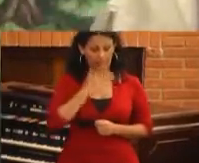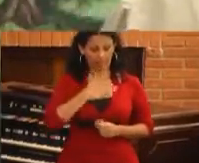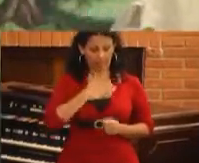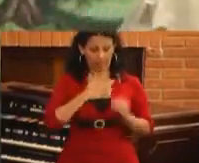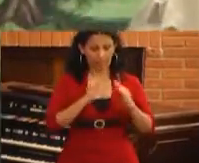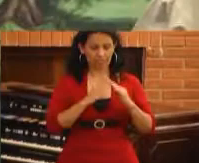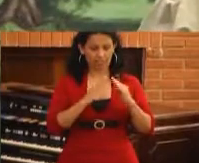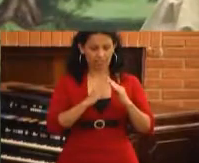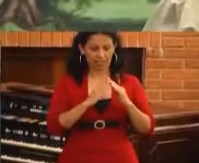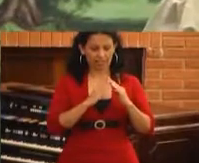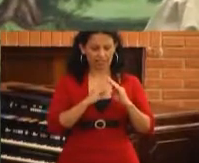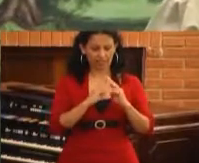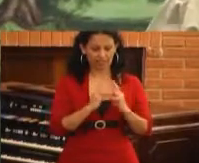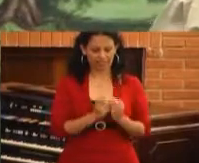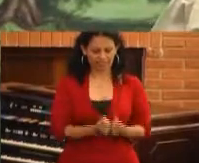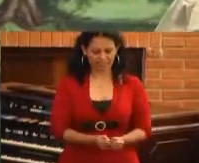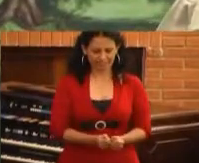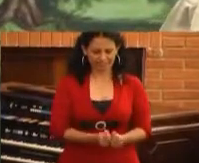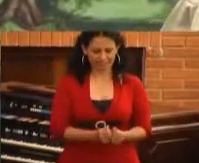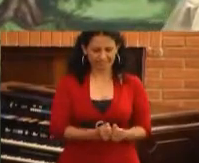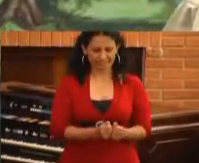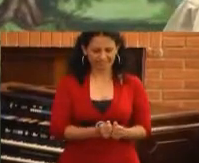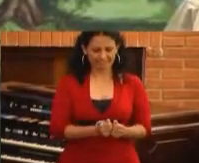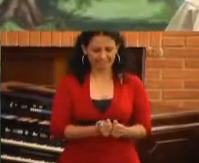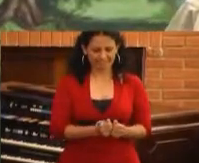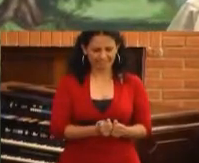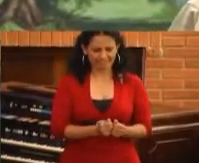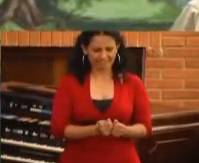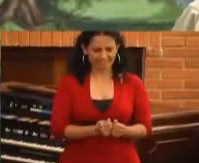E foi grande a sua ruína.